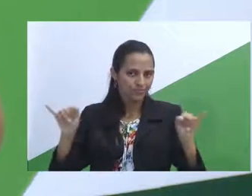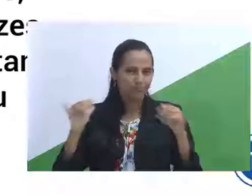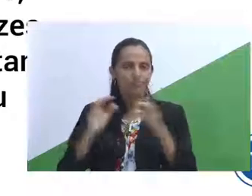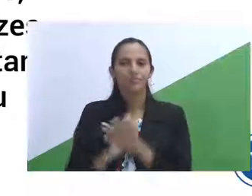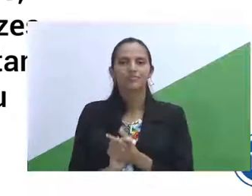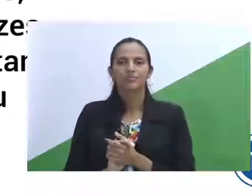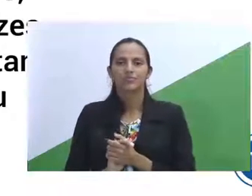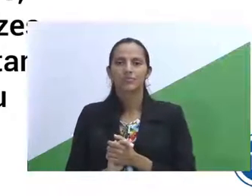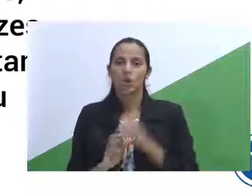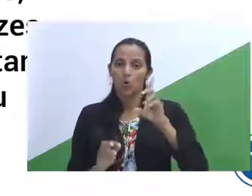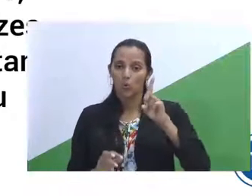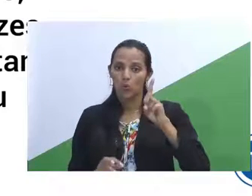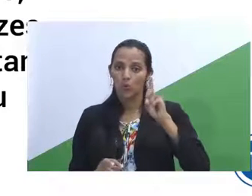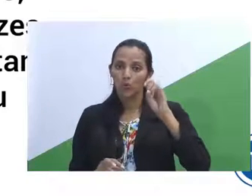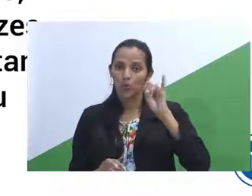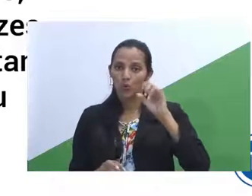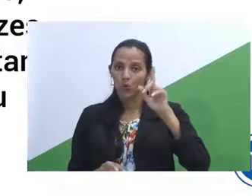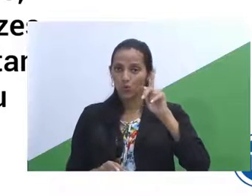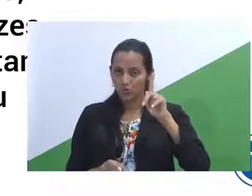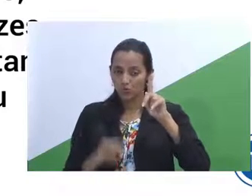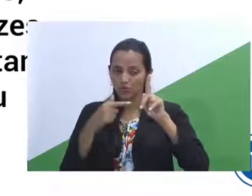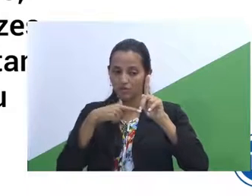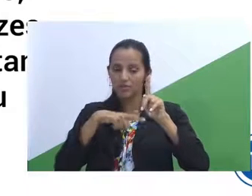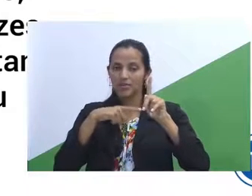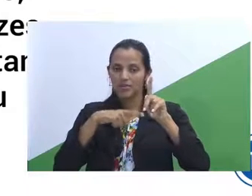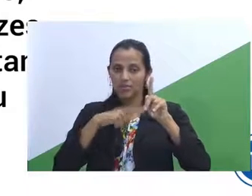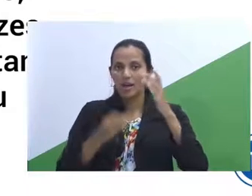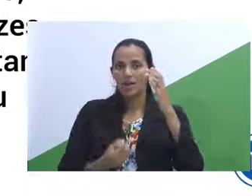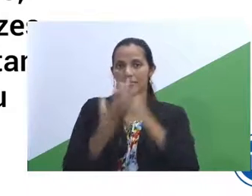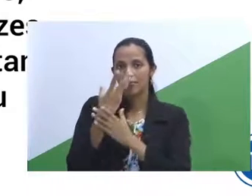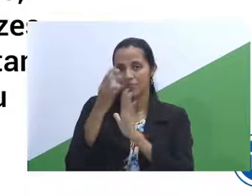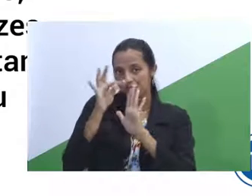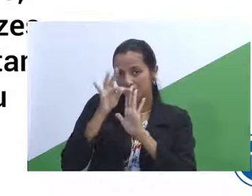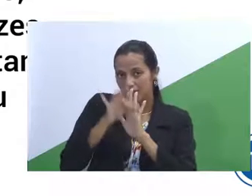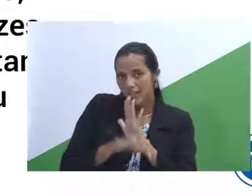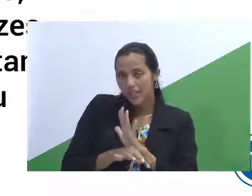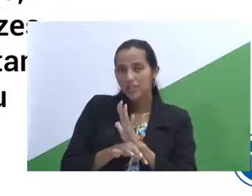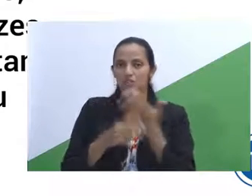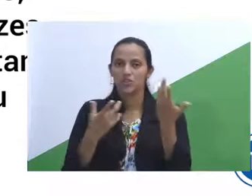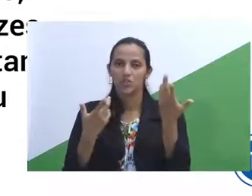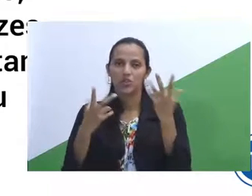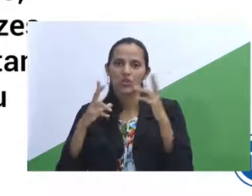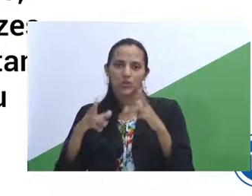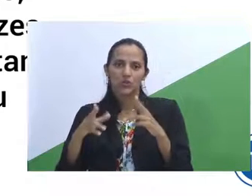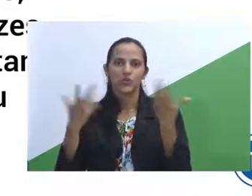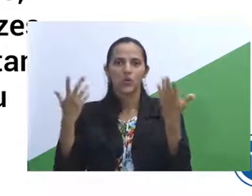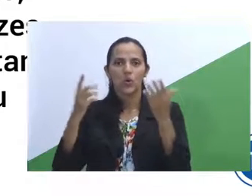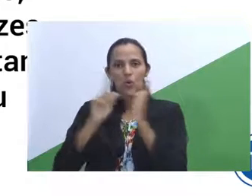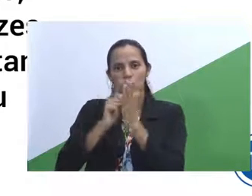O DIP, então, ele vai começar a produzir textos, né, programas, então, de rádio, documentários, cinematográficos,